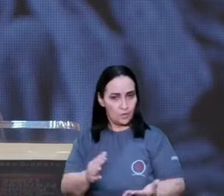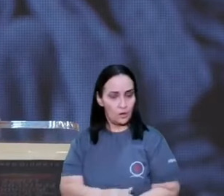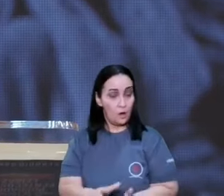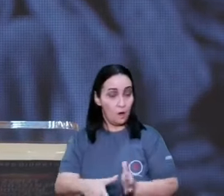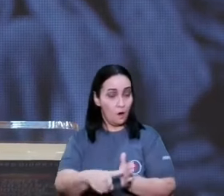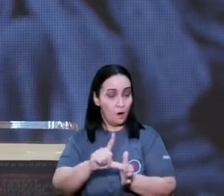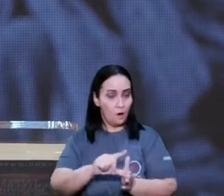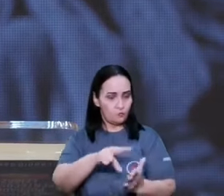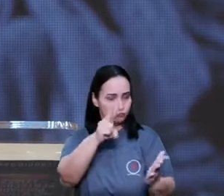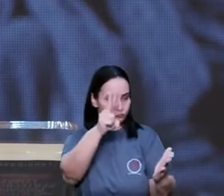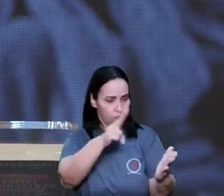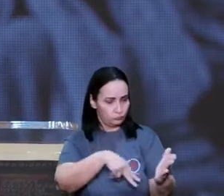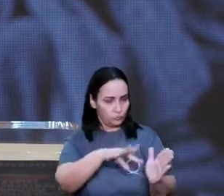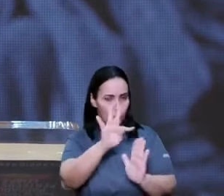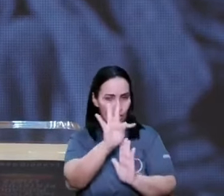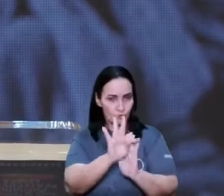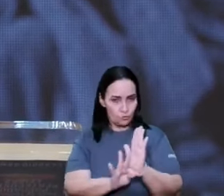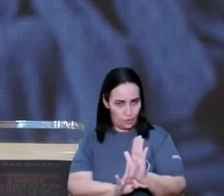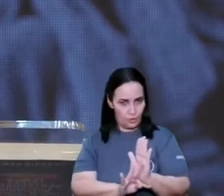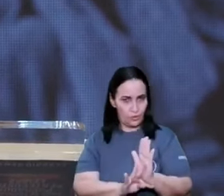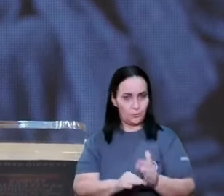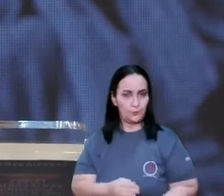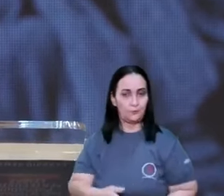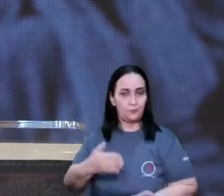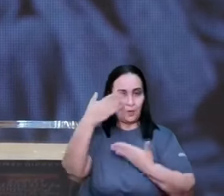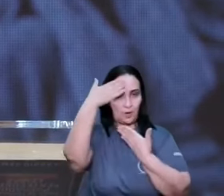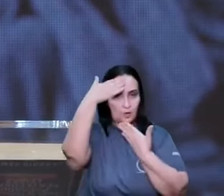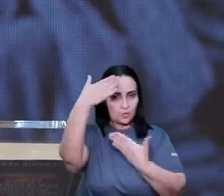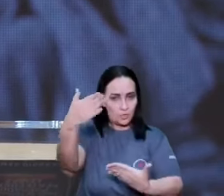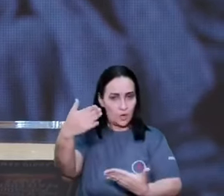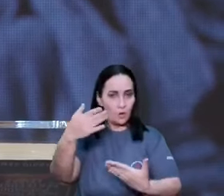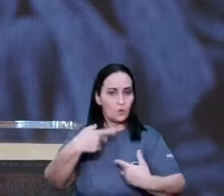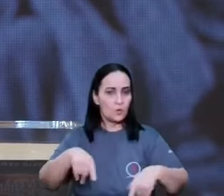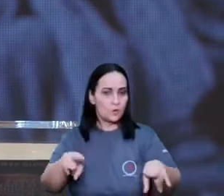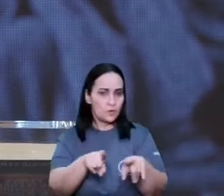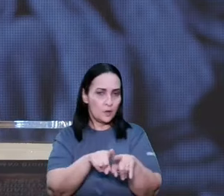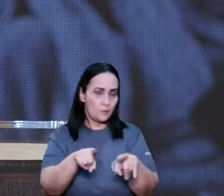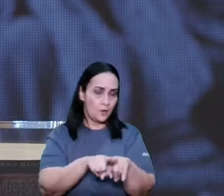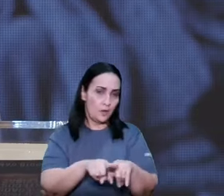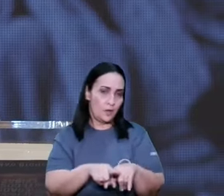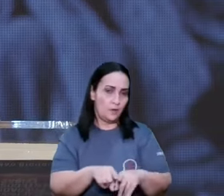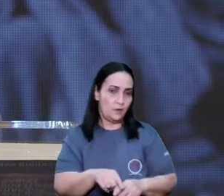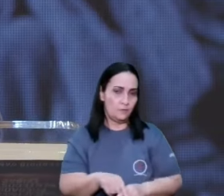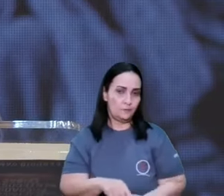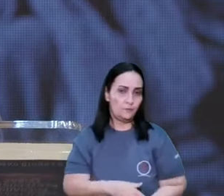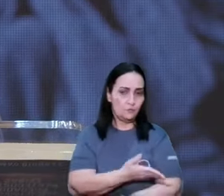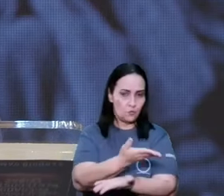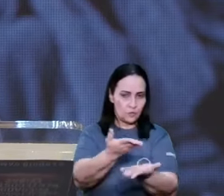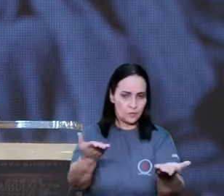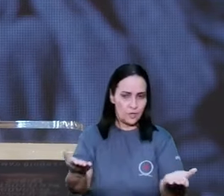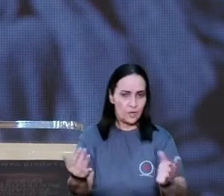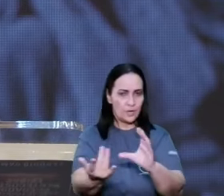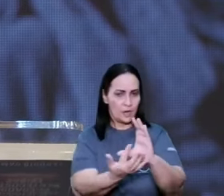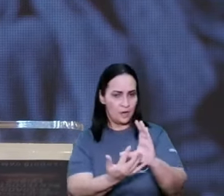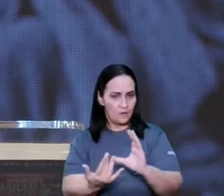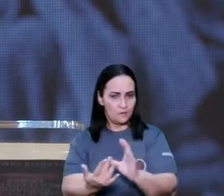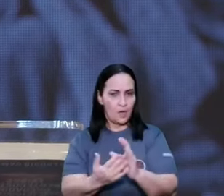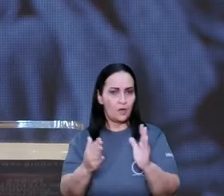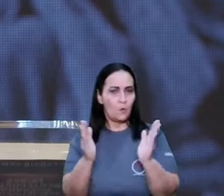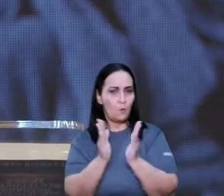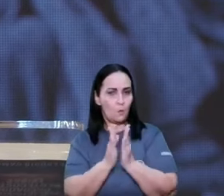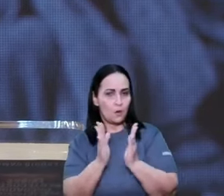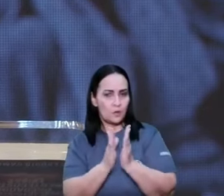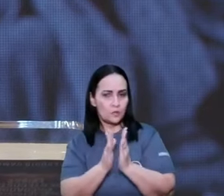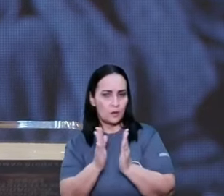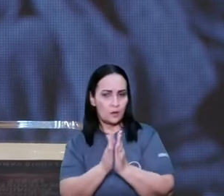da Bíblia expressar a minha gratidão a esta igreja por todas as orações